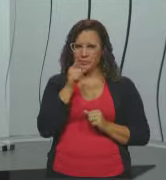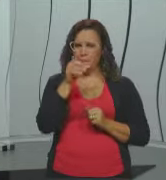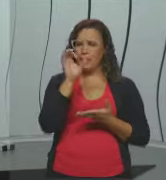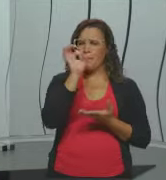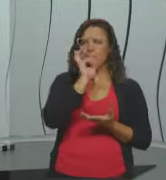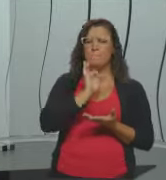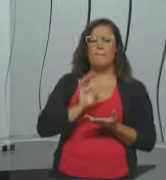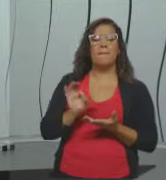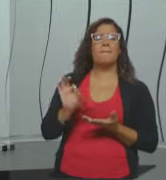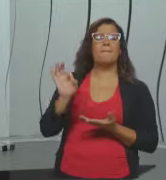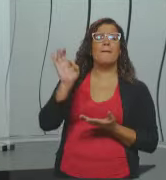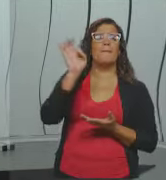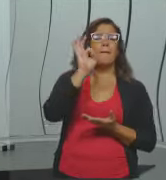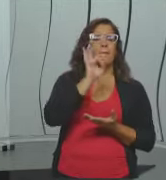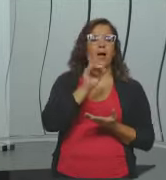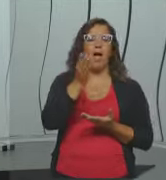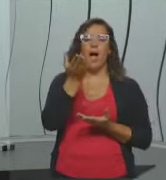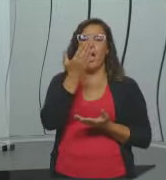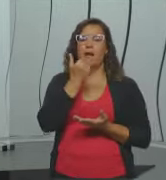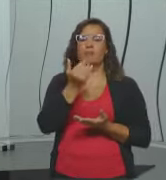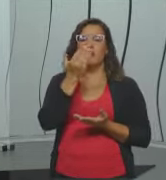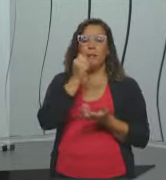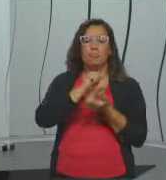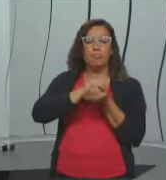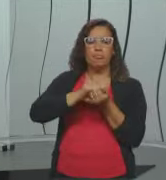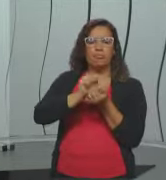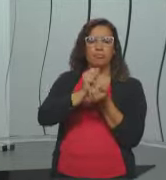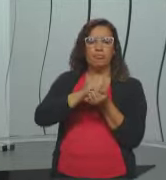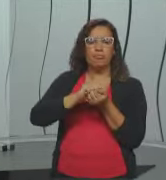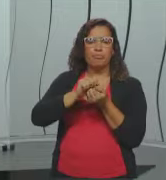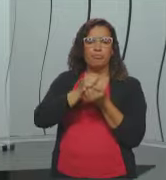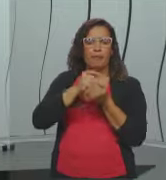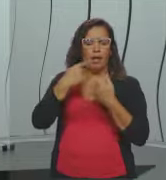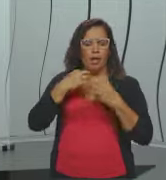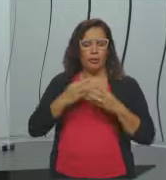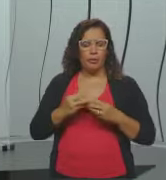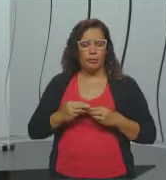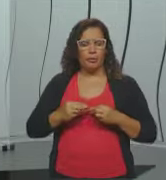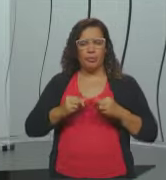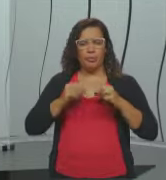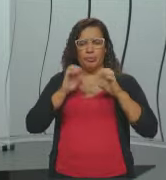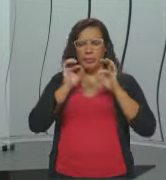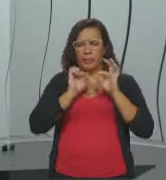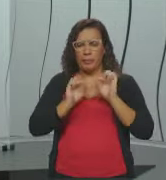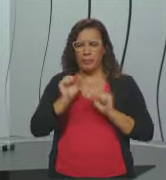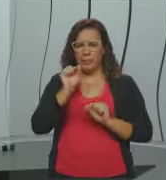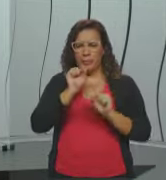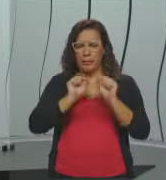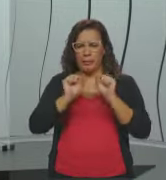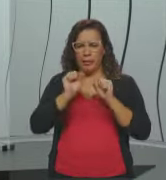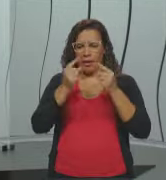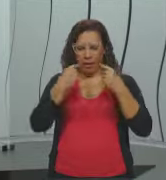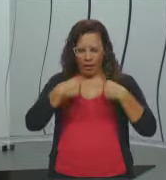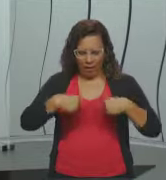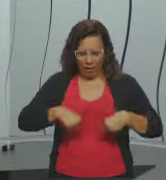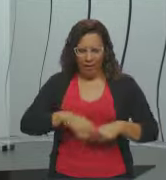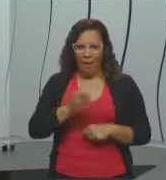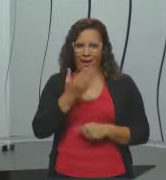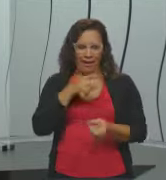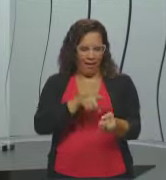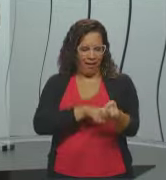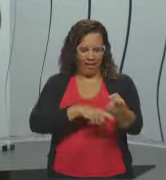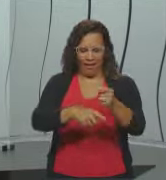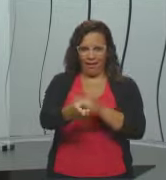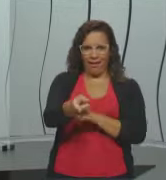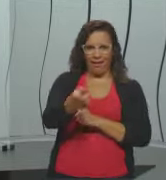essas estruturas grandes e transformá-las em moléculas pequenas o suficiente para abastecer, para alimentar cada célula